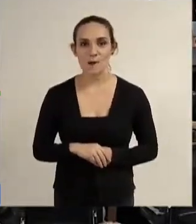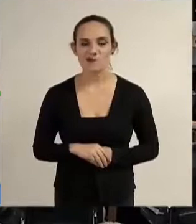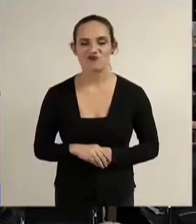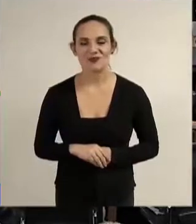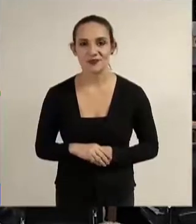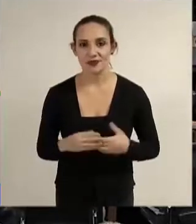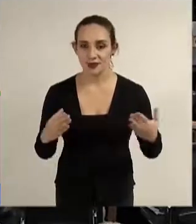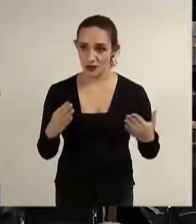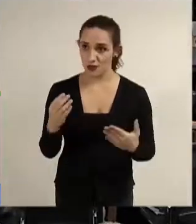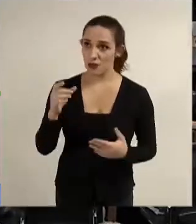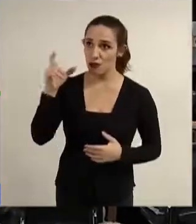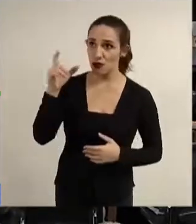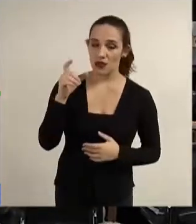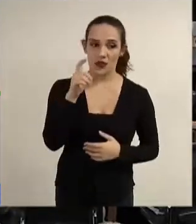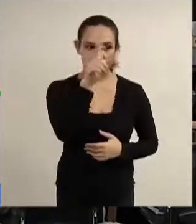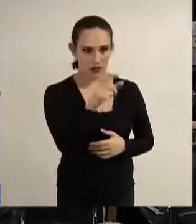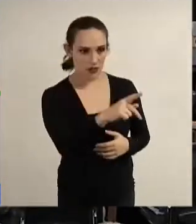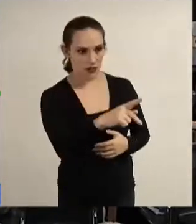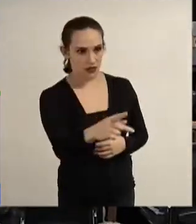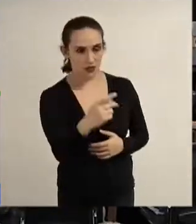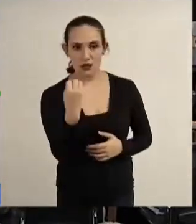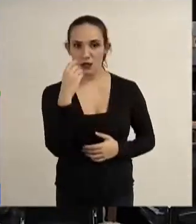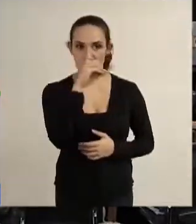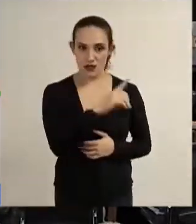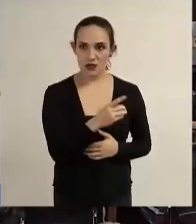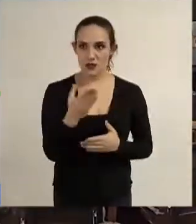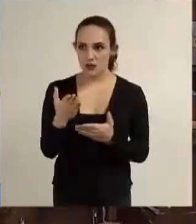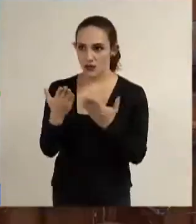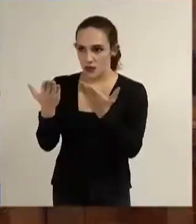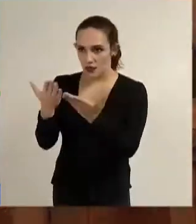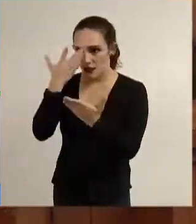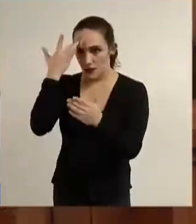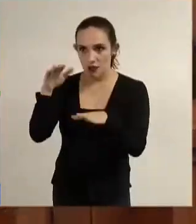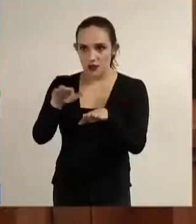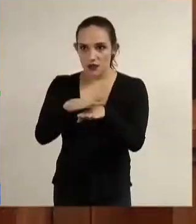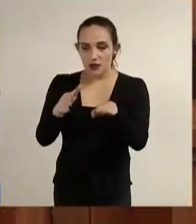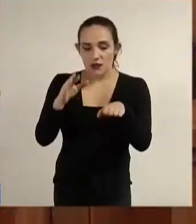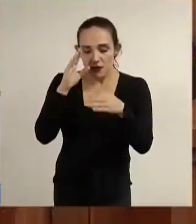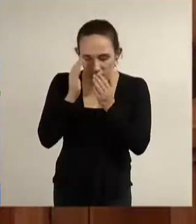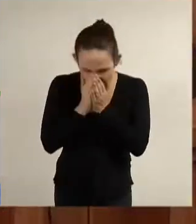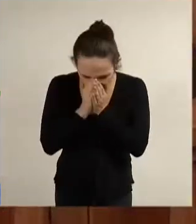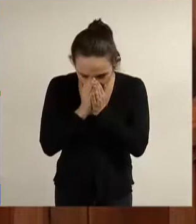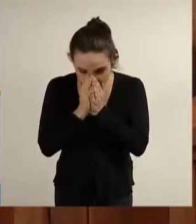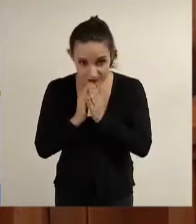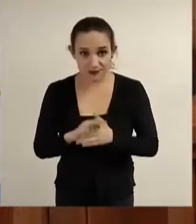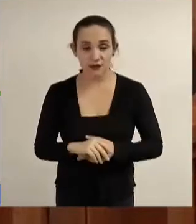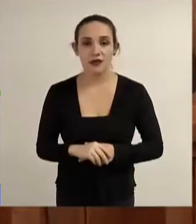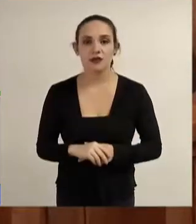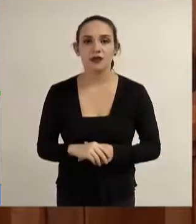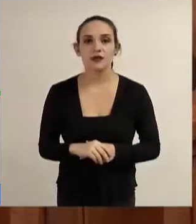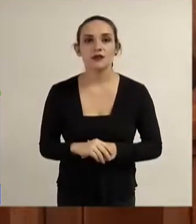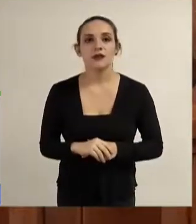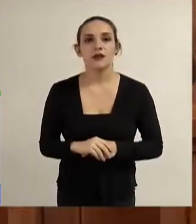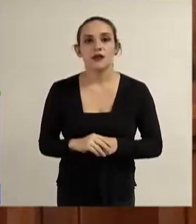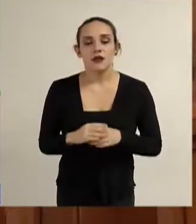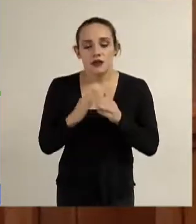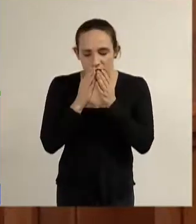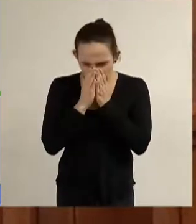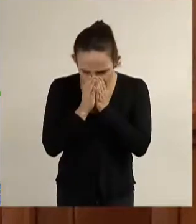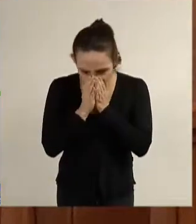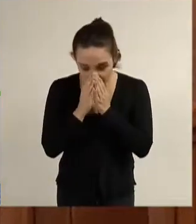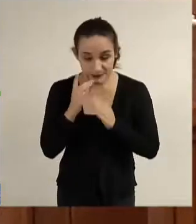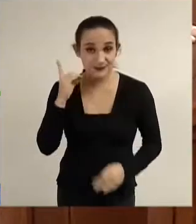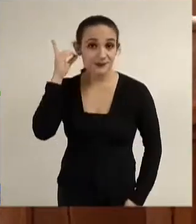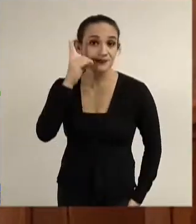Bom dia, senhor presidente e demais membros da mesa, colegas deputados, senhoras e senhores